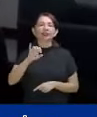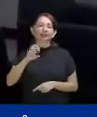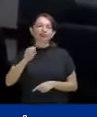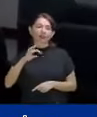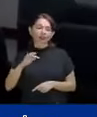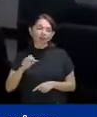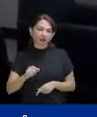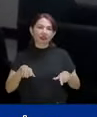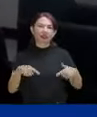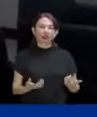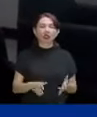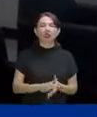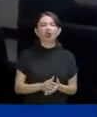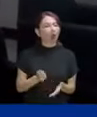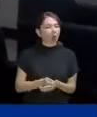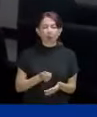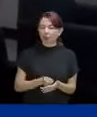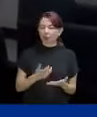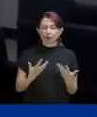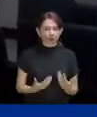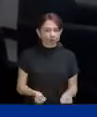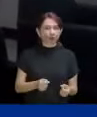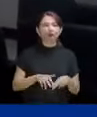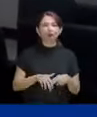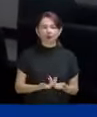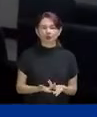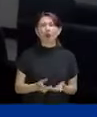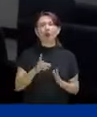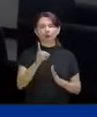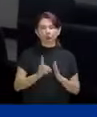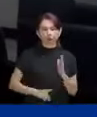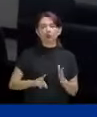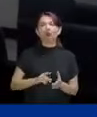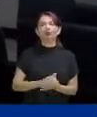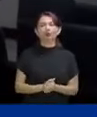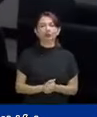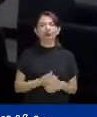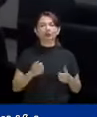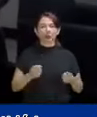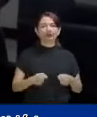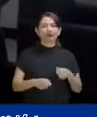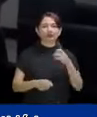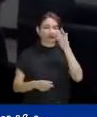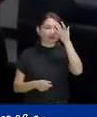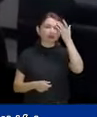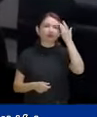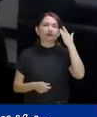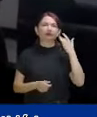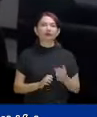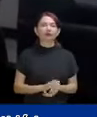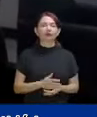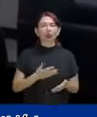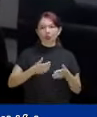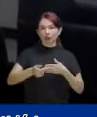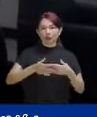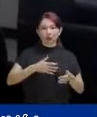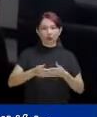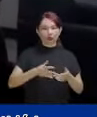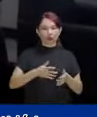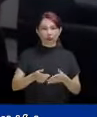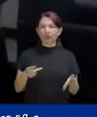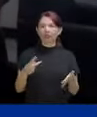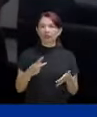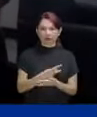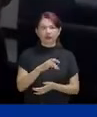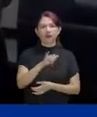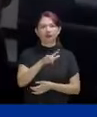tiver dado causa ao não cumprimento da obrigação, à violação de direito, a dano ou a outrem ou a qualquer ato ilícito,